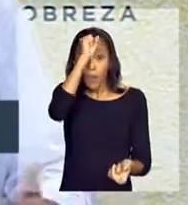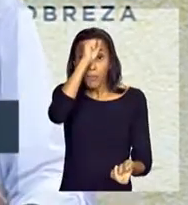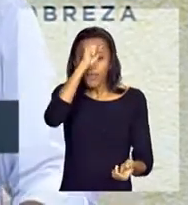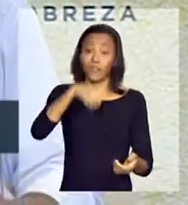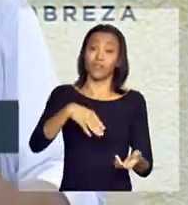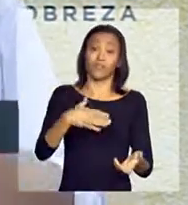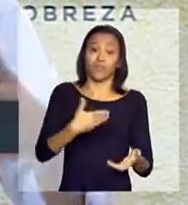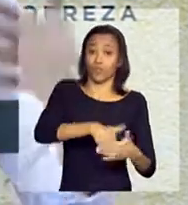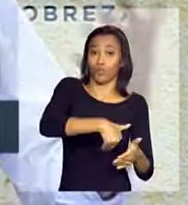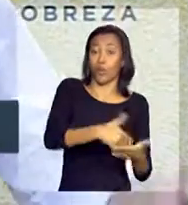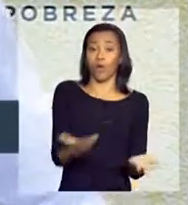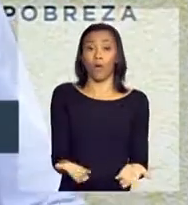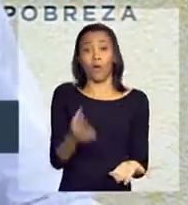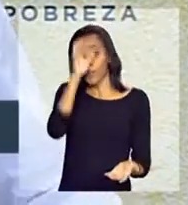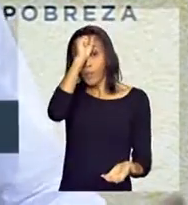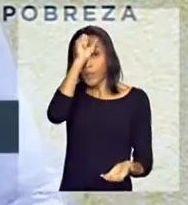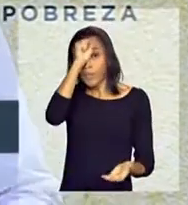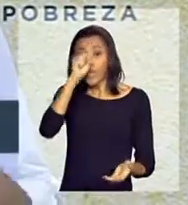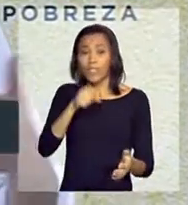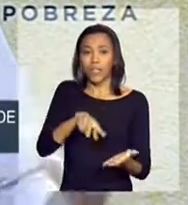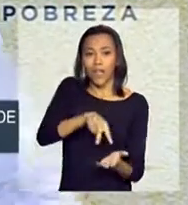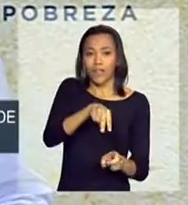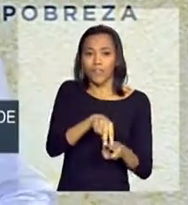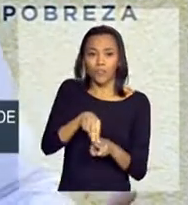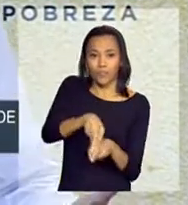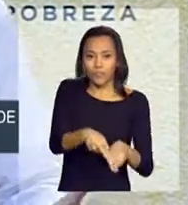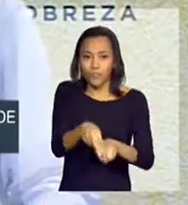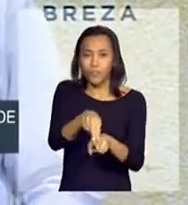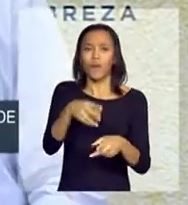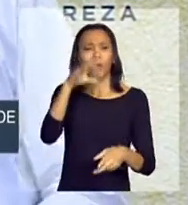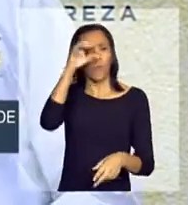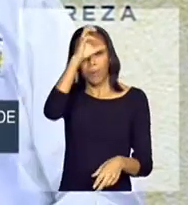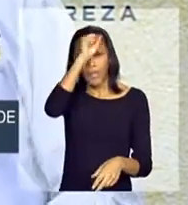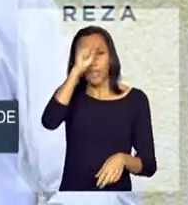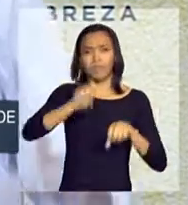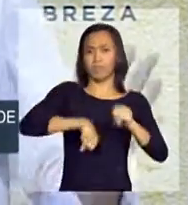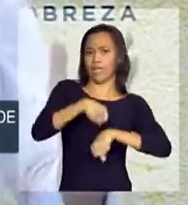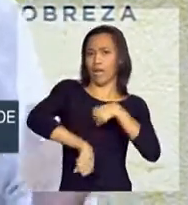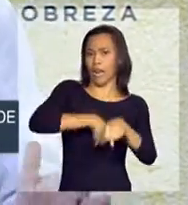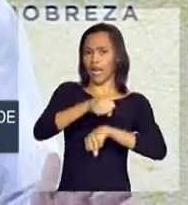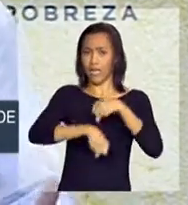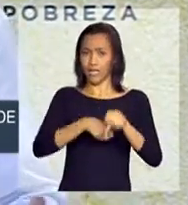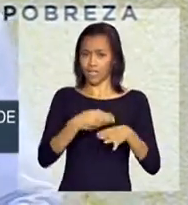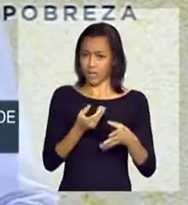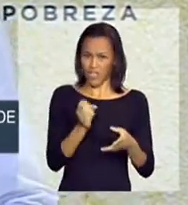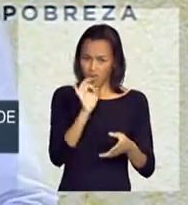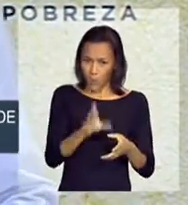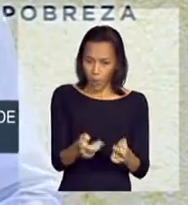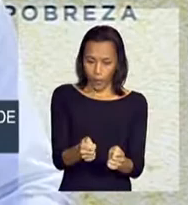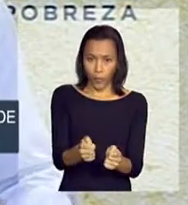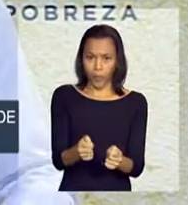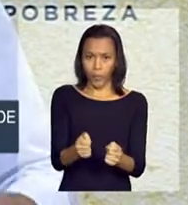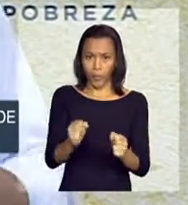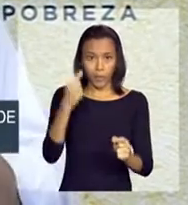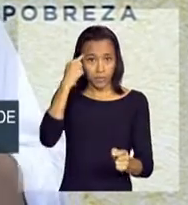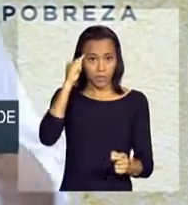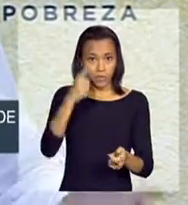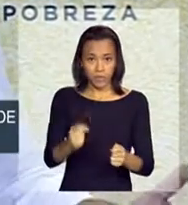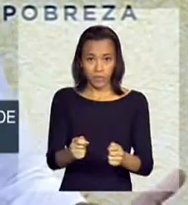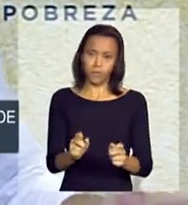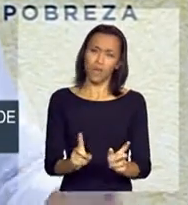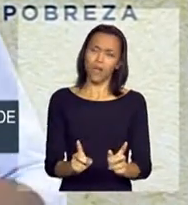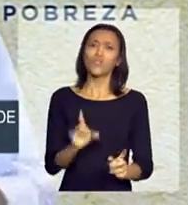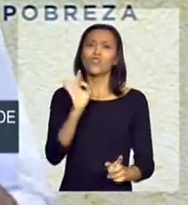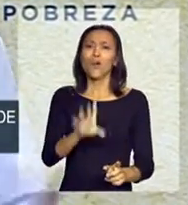futebol no aprender a andar de skate andar de bicicleta né ninguém vai ser bom jogador só no videogame toda a